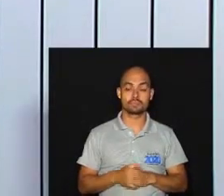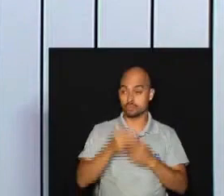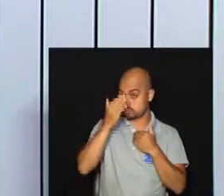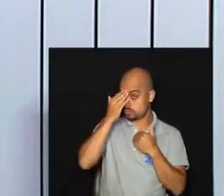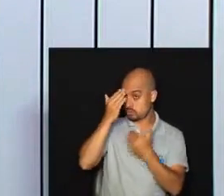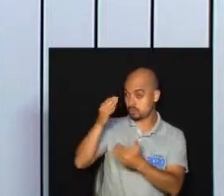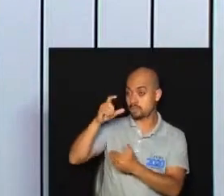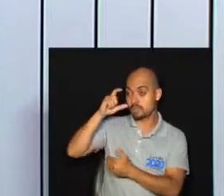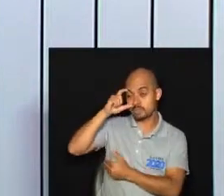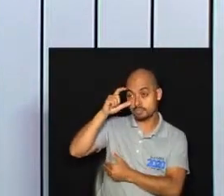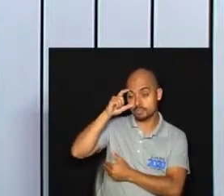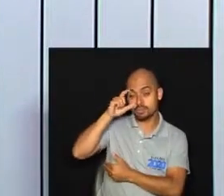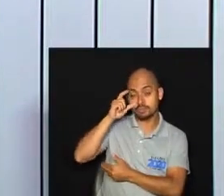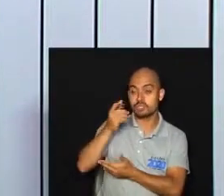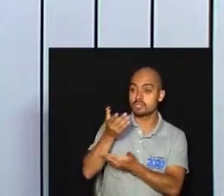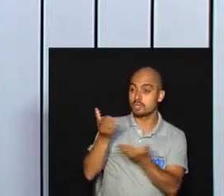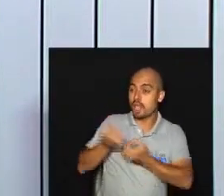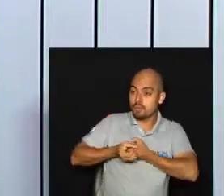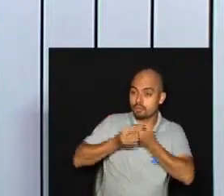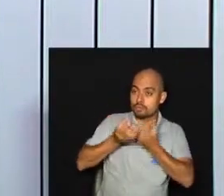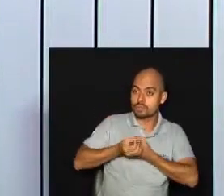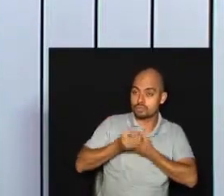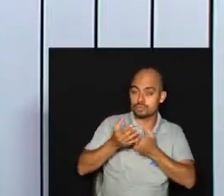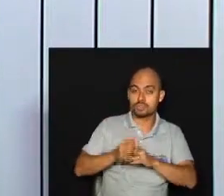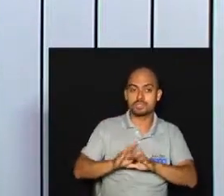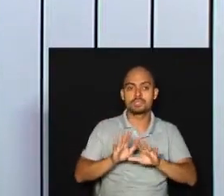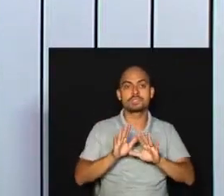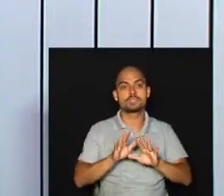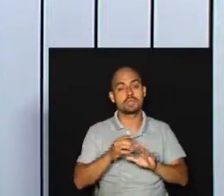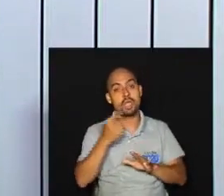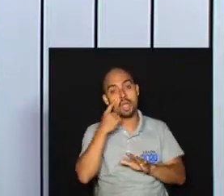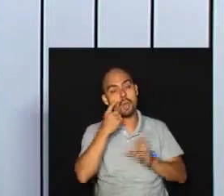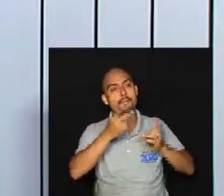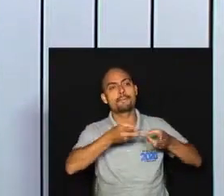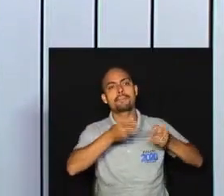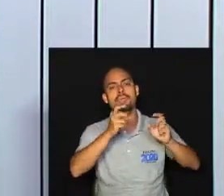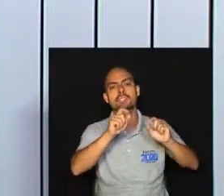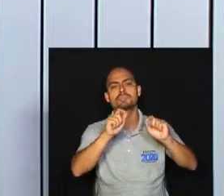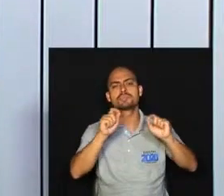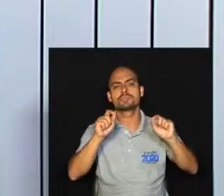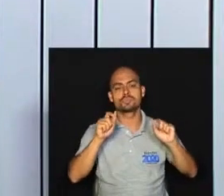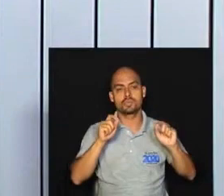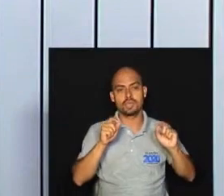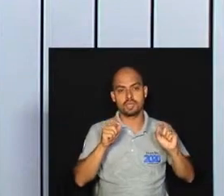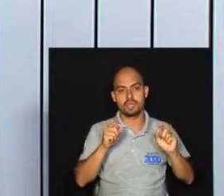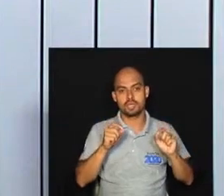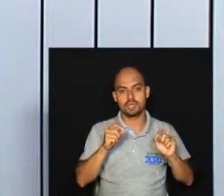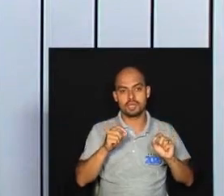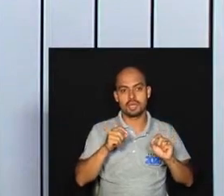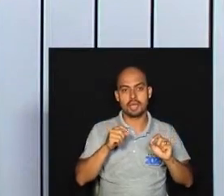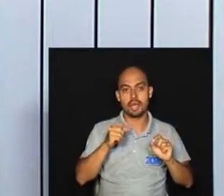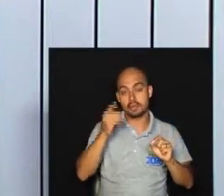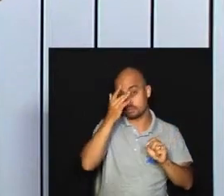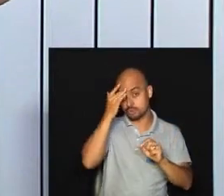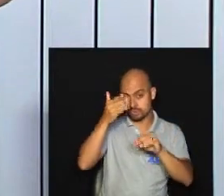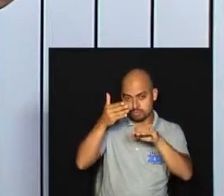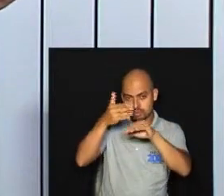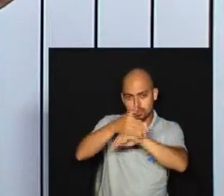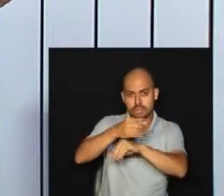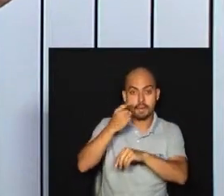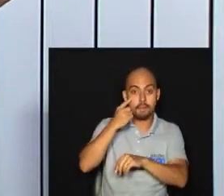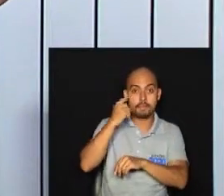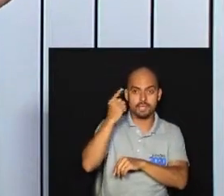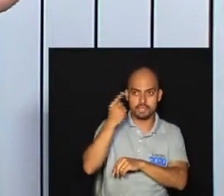Muito obrigado, então, Michel Amorim, pelas informações. E deu para a gente perceber, né, neste bastidor. Na primeira entrada da mina, lá